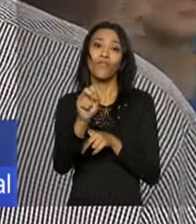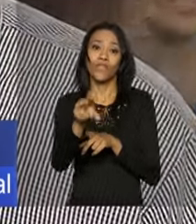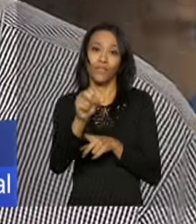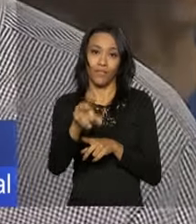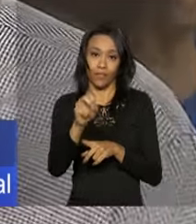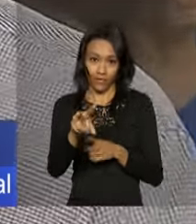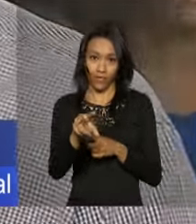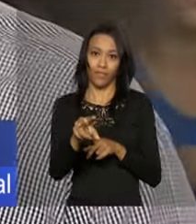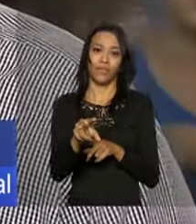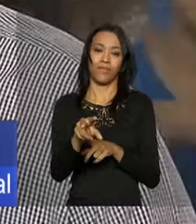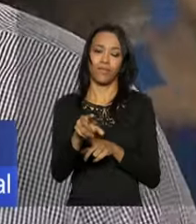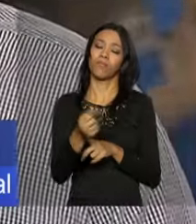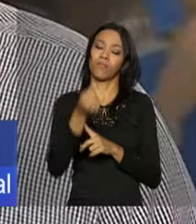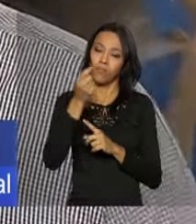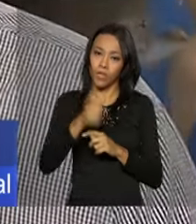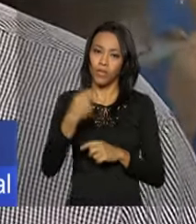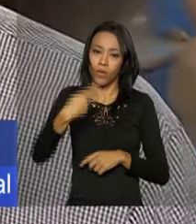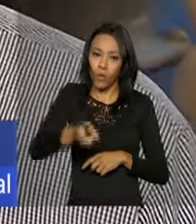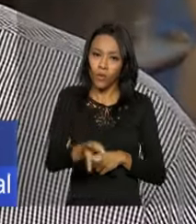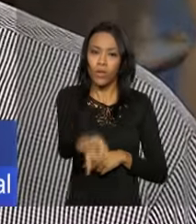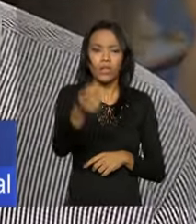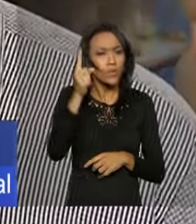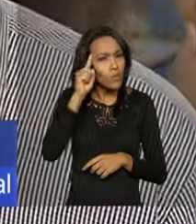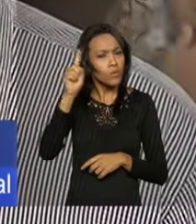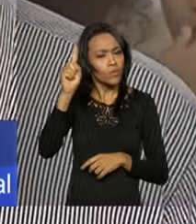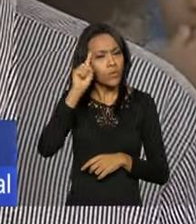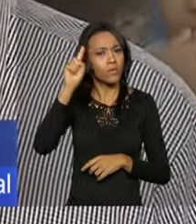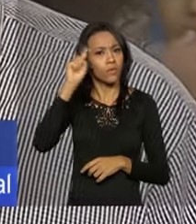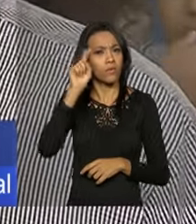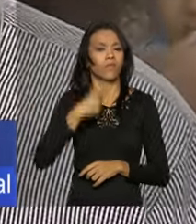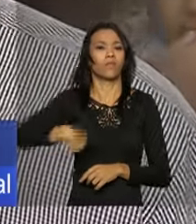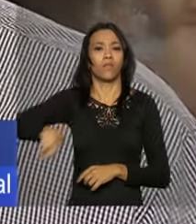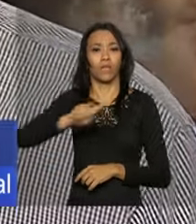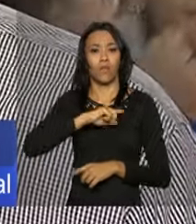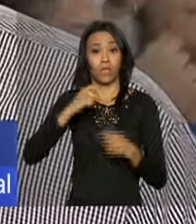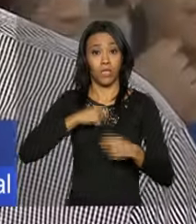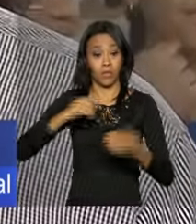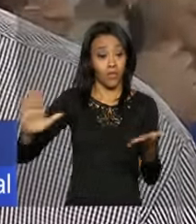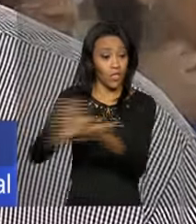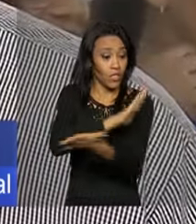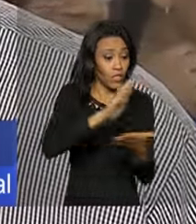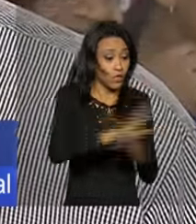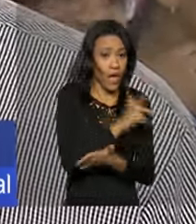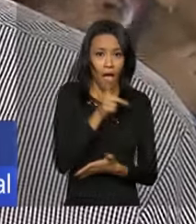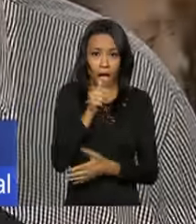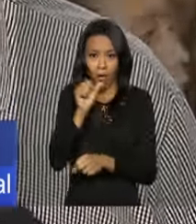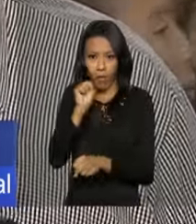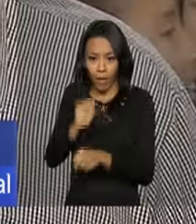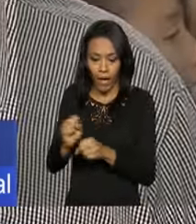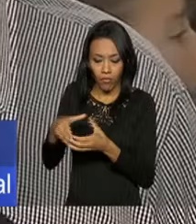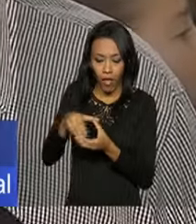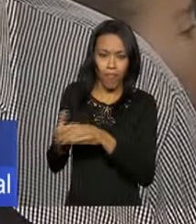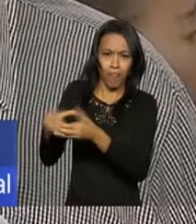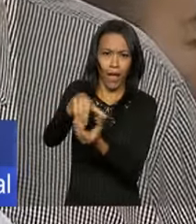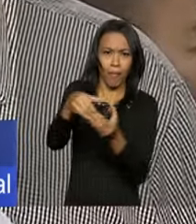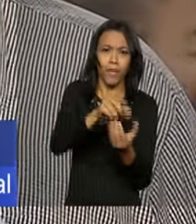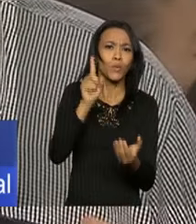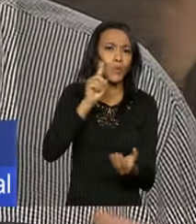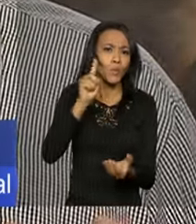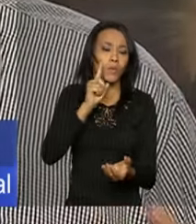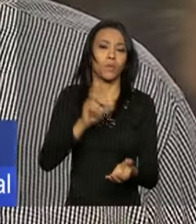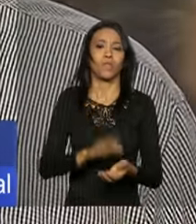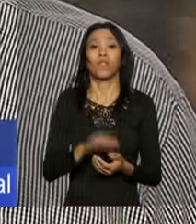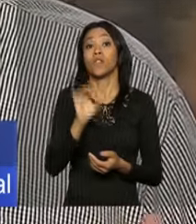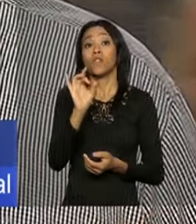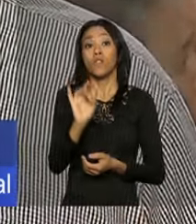esse enfrentamento ele é continuado. Todos os dias nós temos que destruir os criadores do Aedes aegypti. O governo federal, só